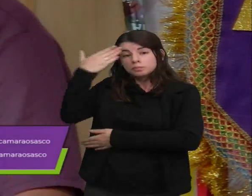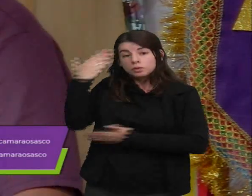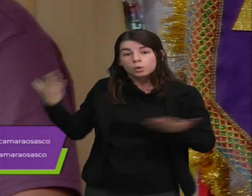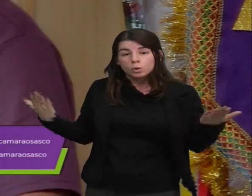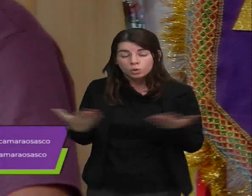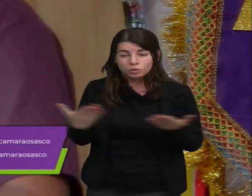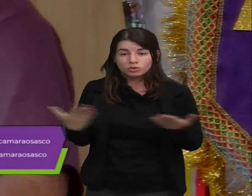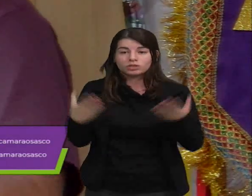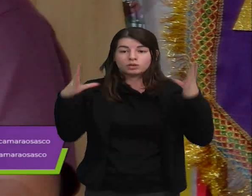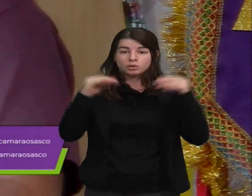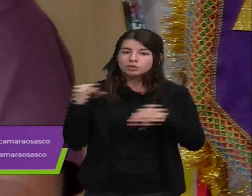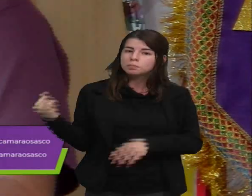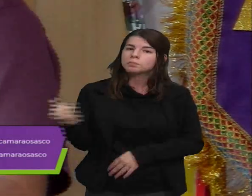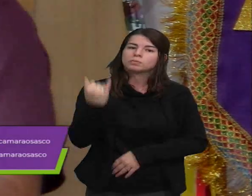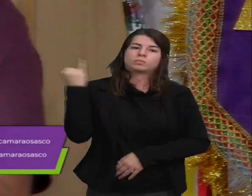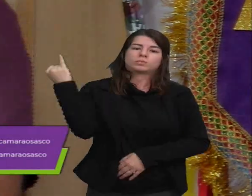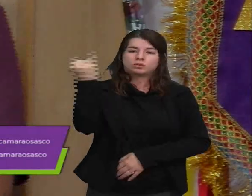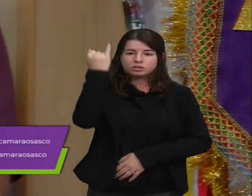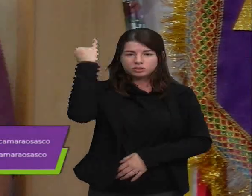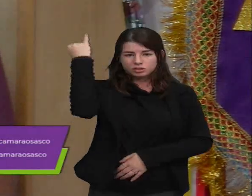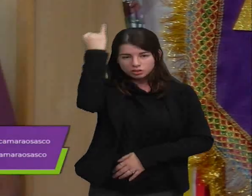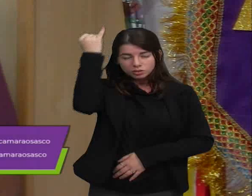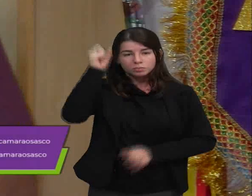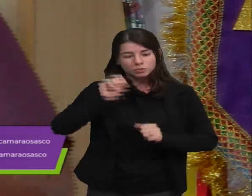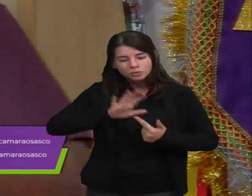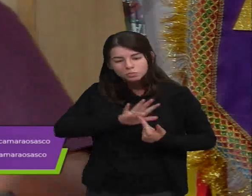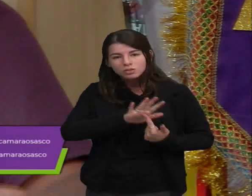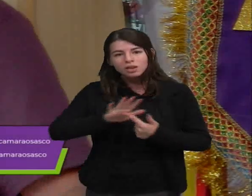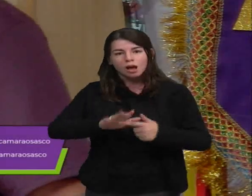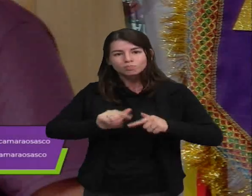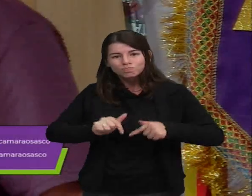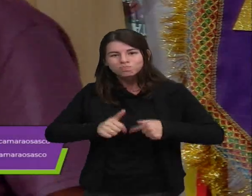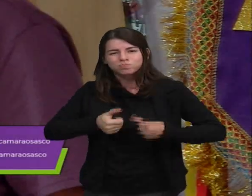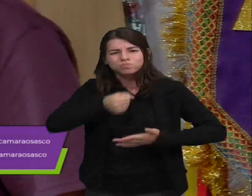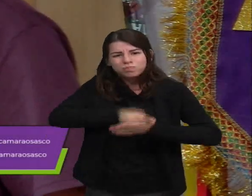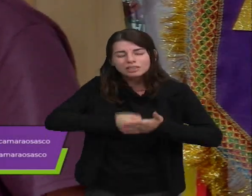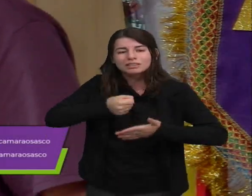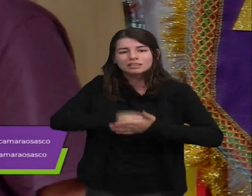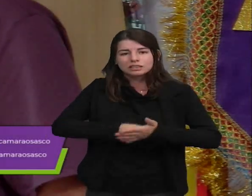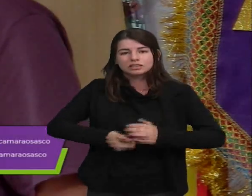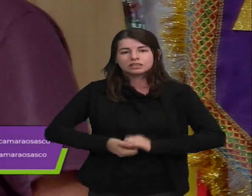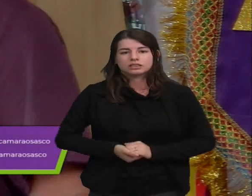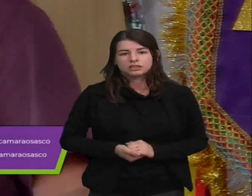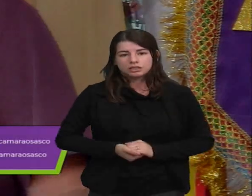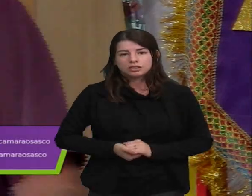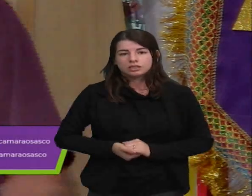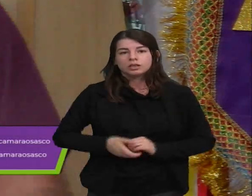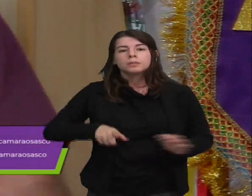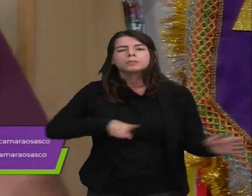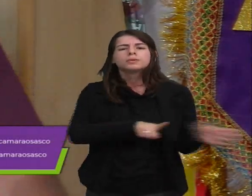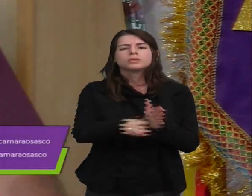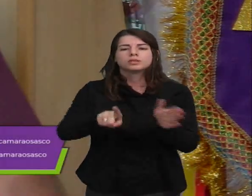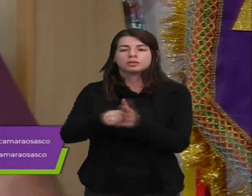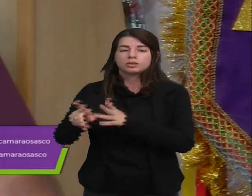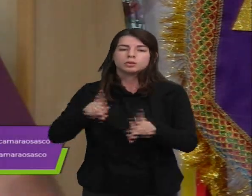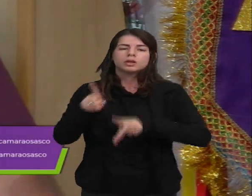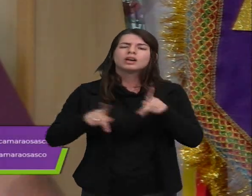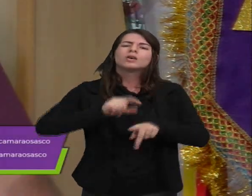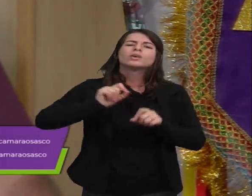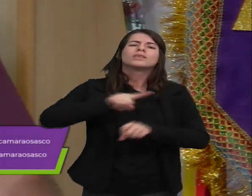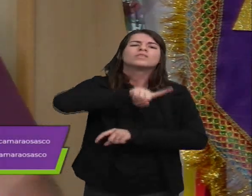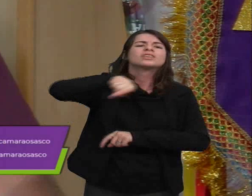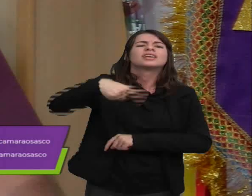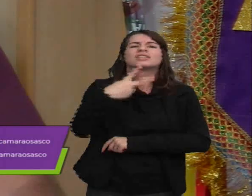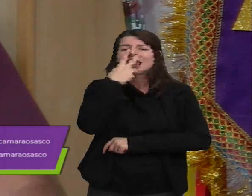incorpora e é uma peça importante dessa luta nós estamos fazendo esse plebiscito perguntando para a população o que eles